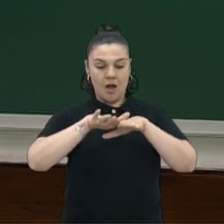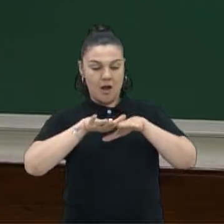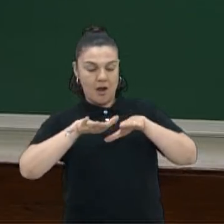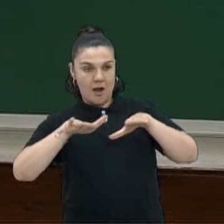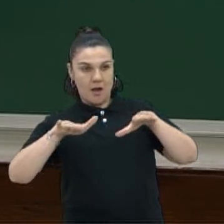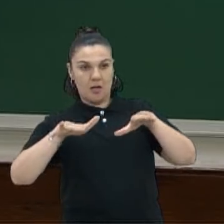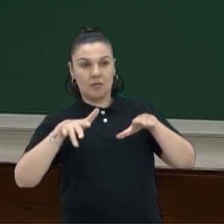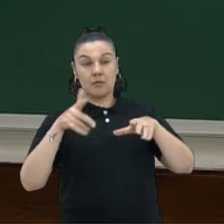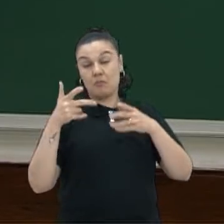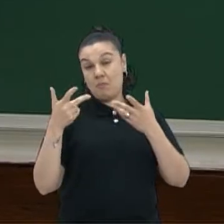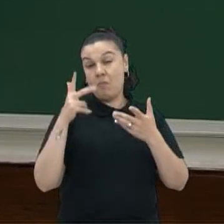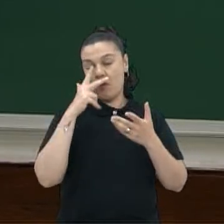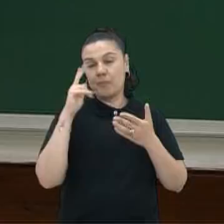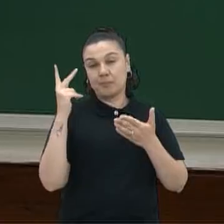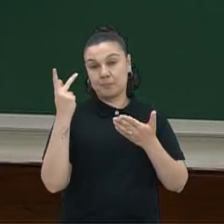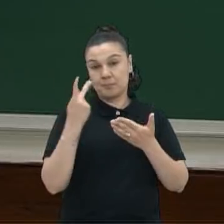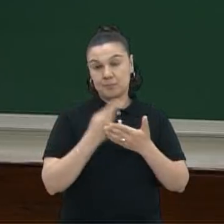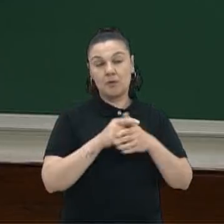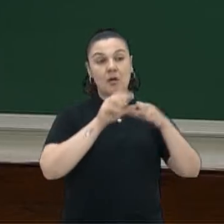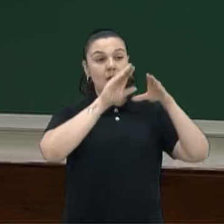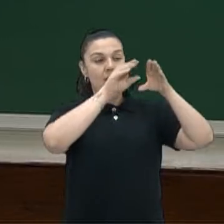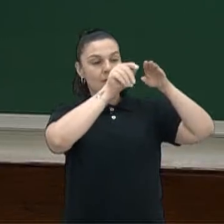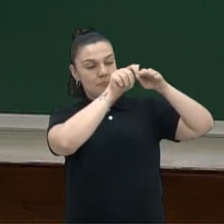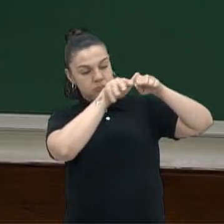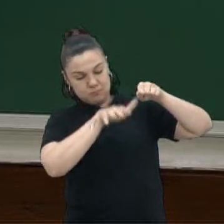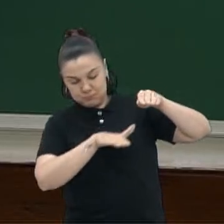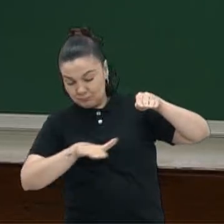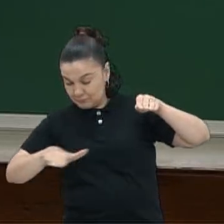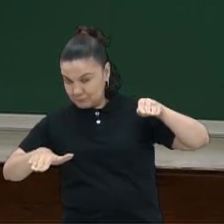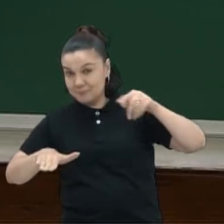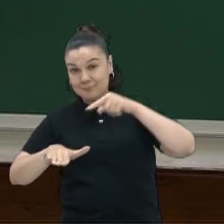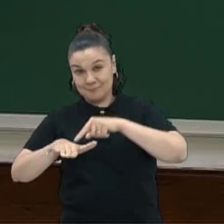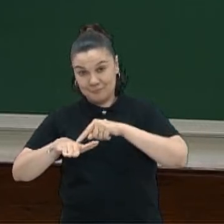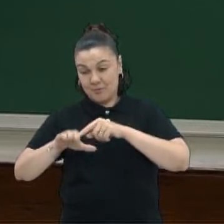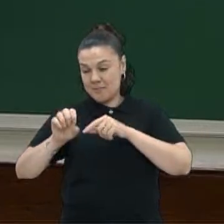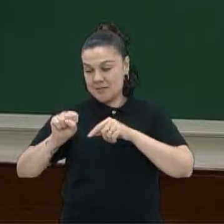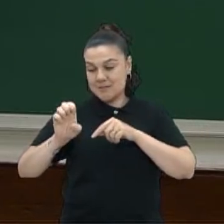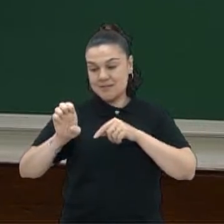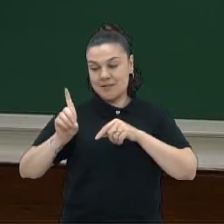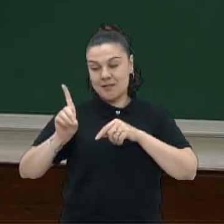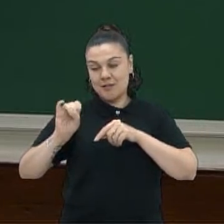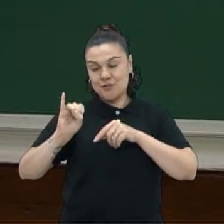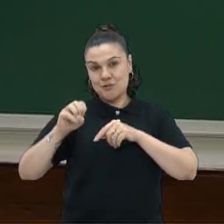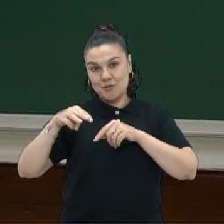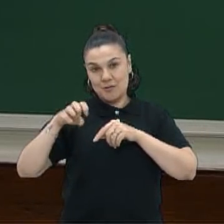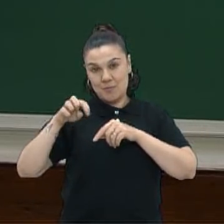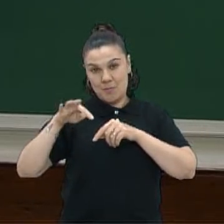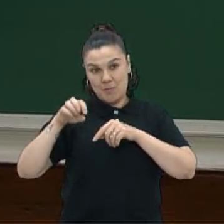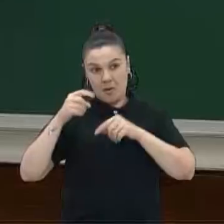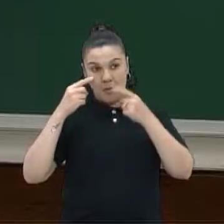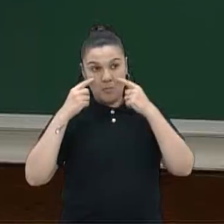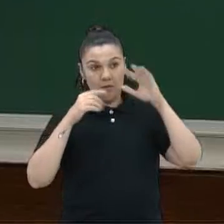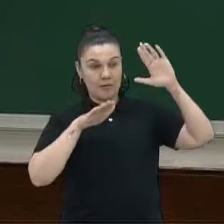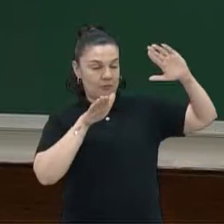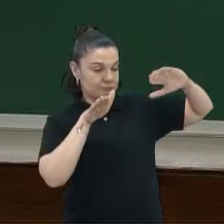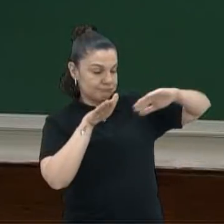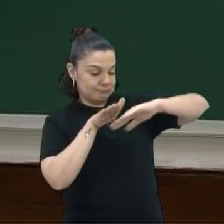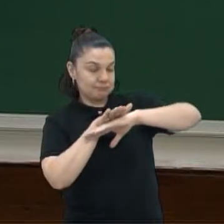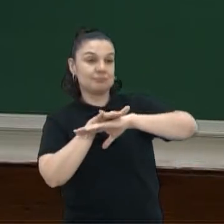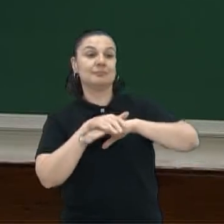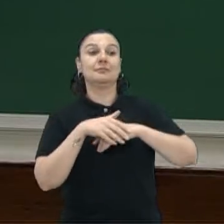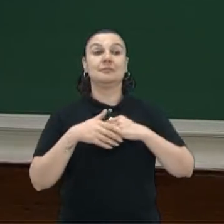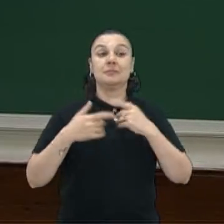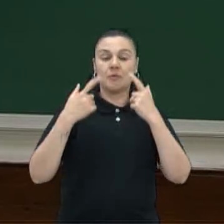aqui, onde provavelmente a gente tem um acúmulo de sedimento, né? Aqui a gente percebe que a encosta também